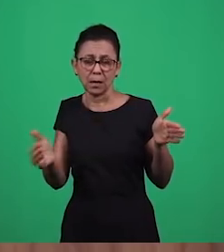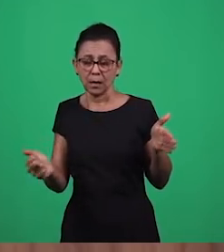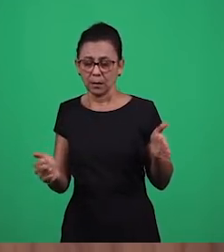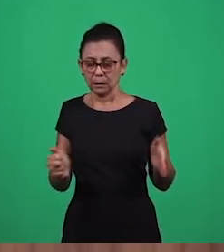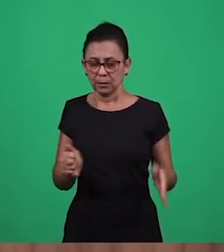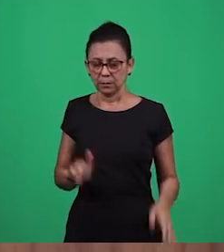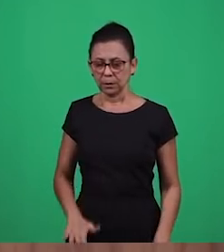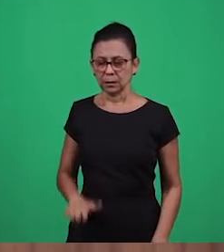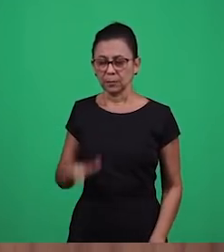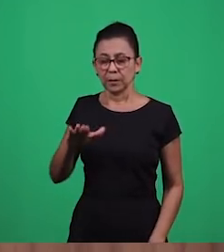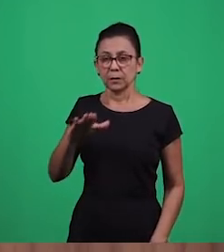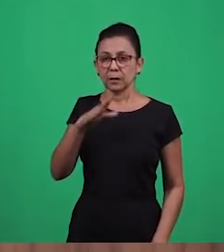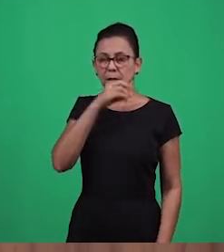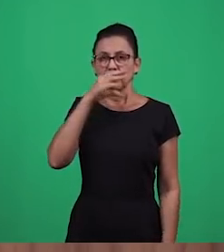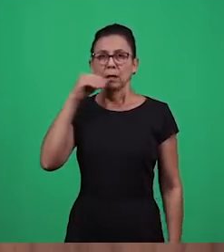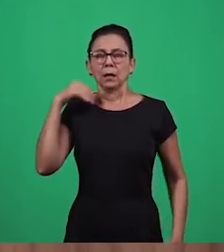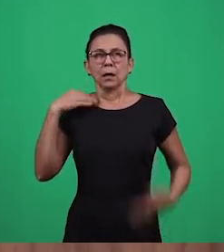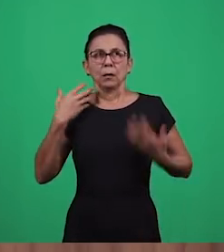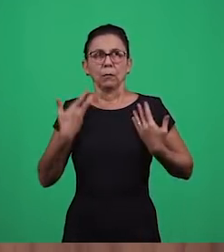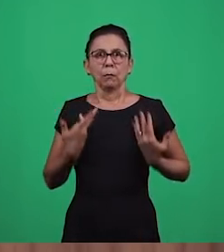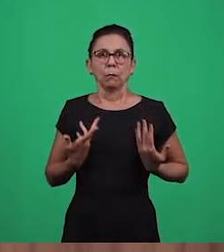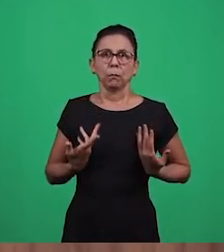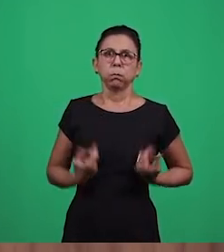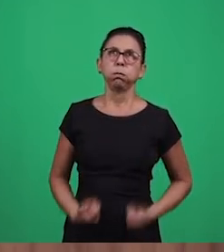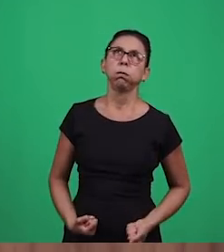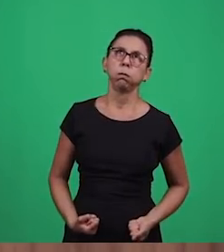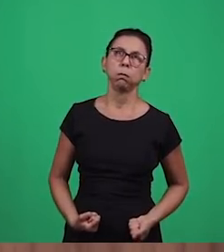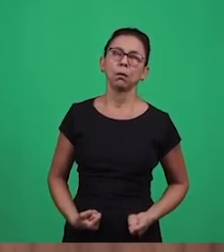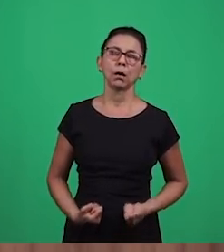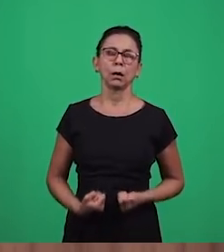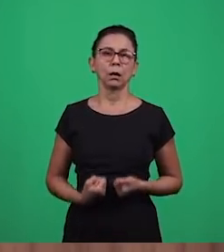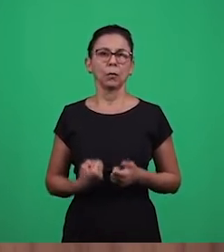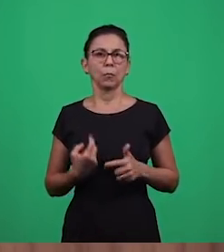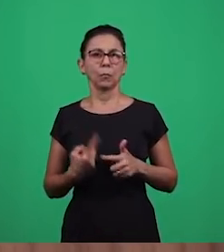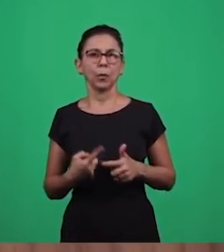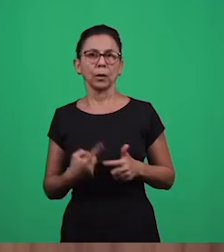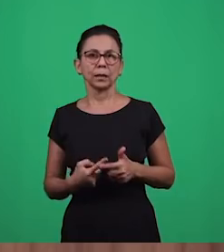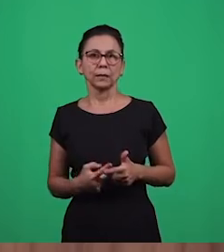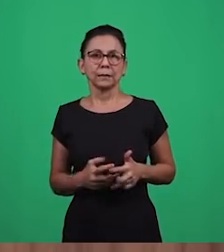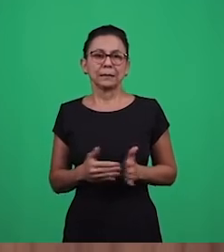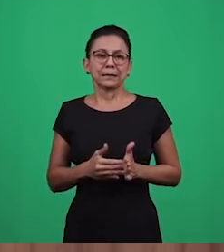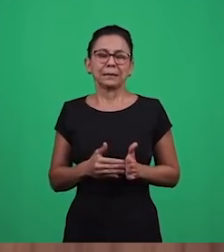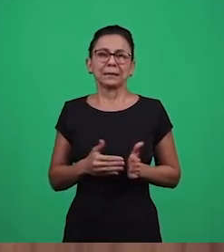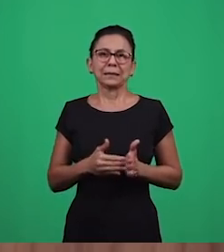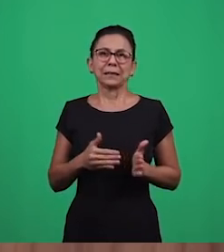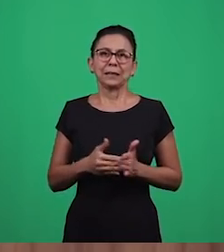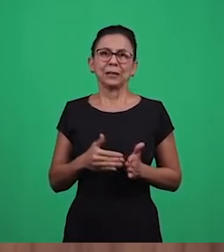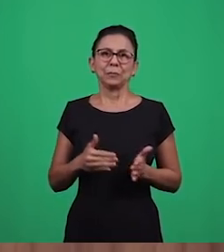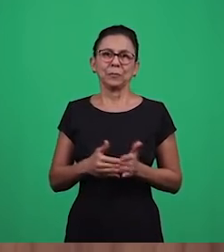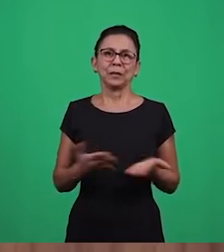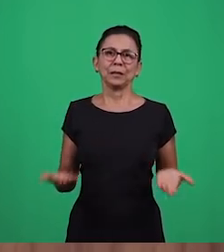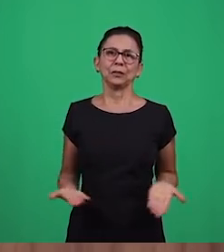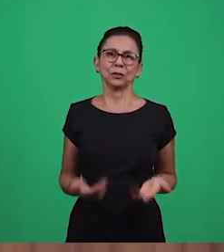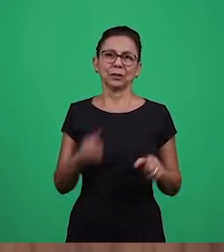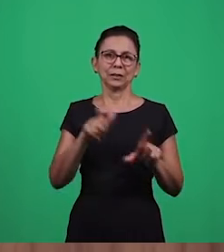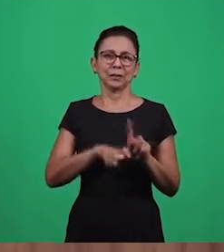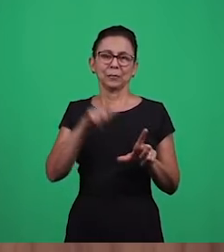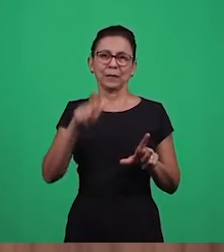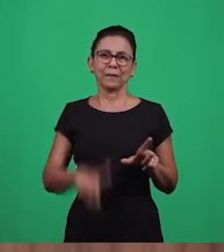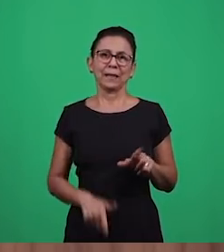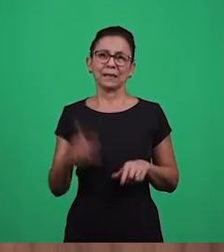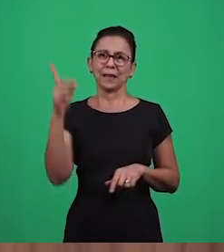ou de adolescente, ele também é prejudicial, porque limita a autonomia e despotencializa sua